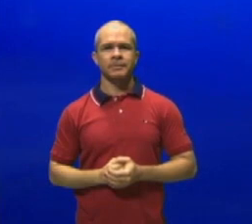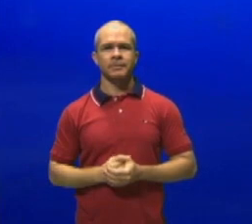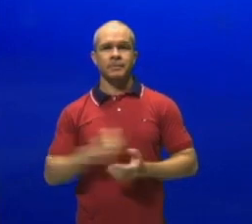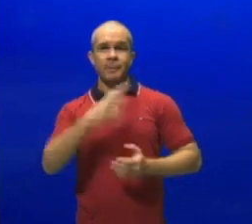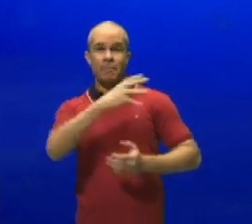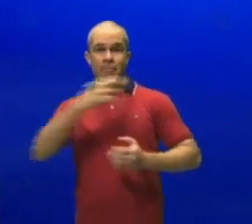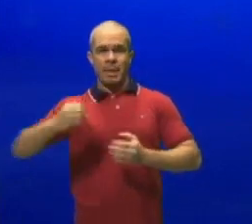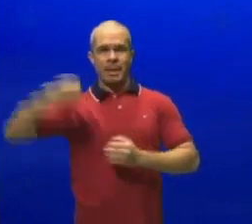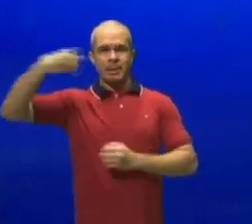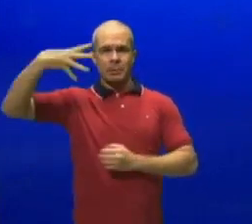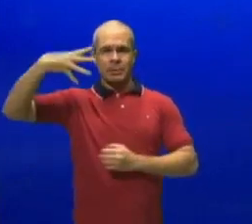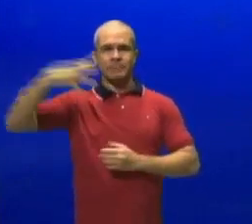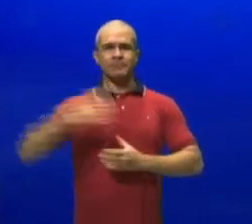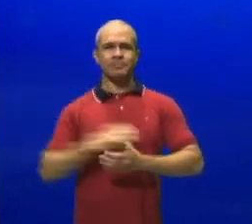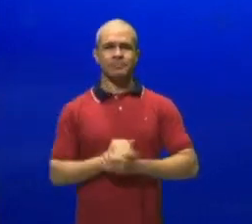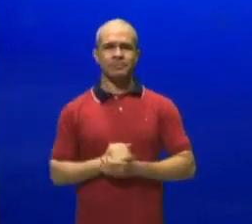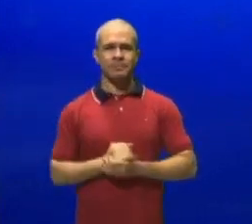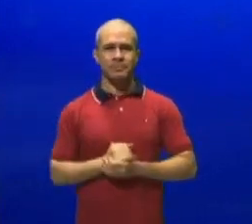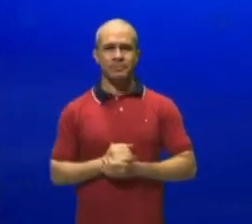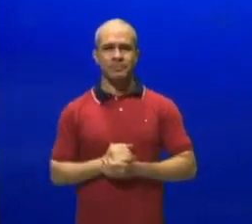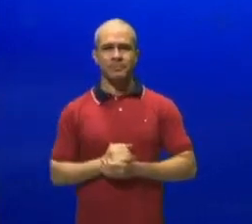Vamos tirar essa lâmpada daqui